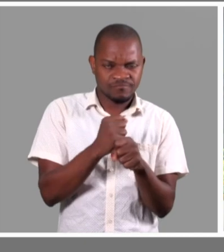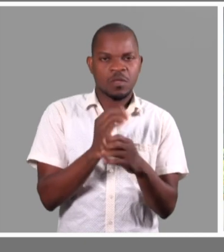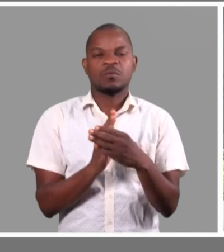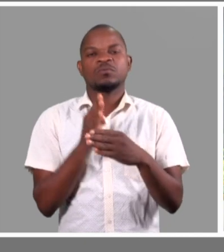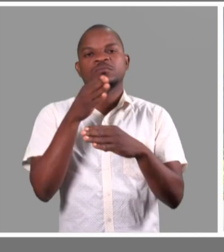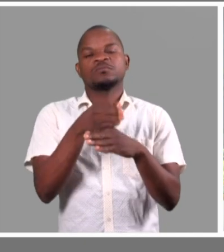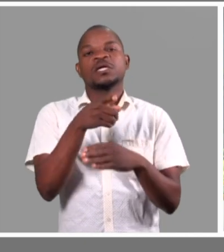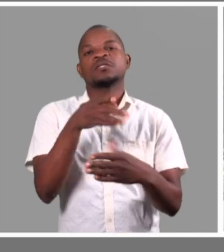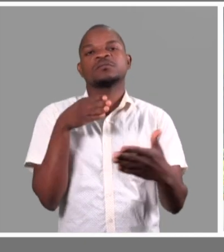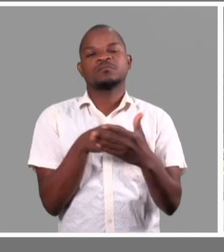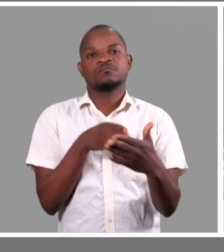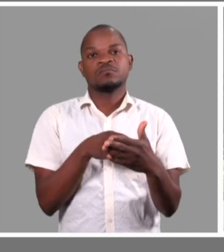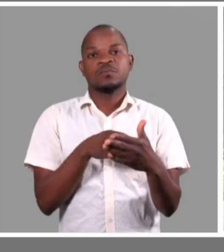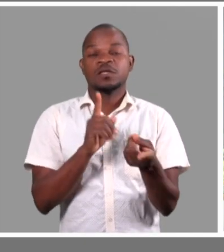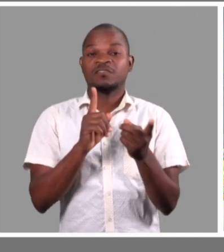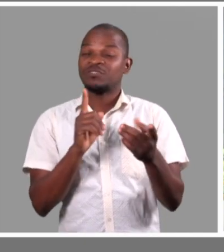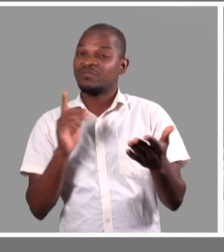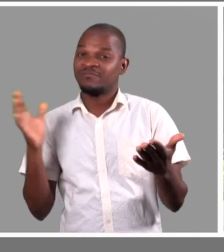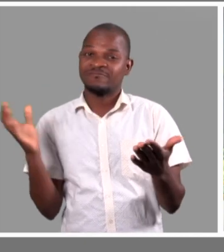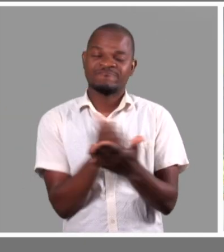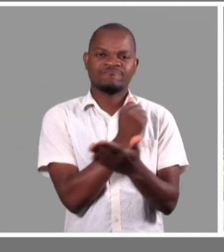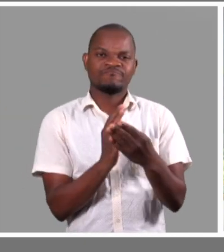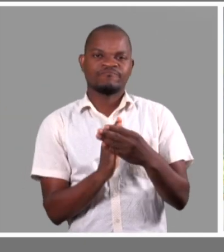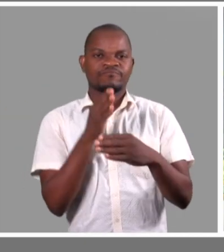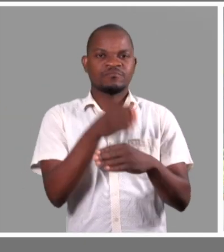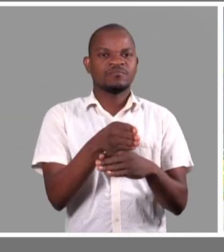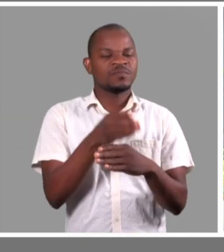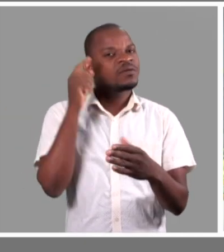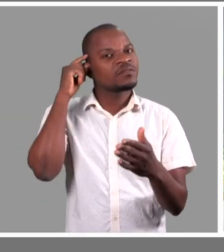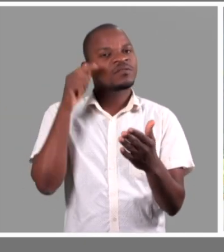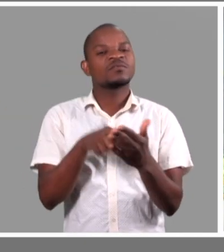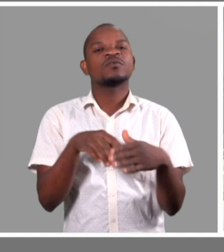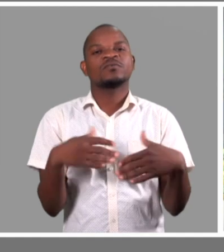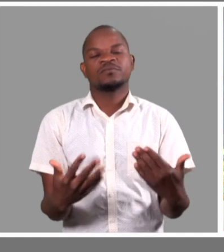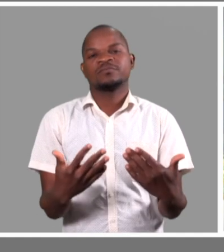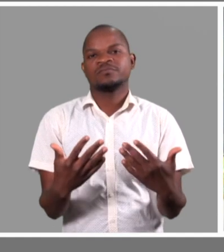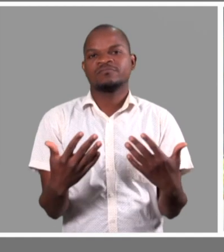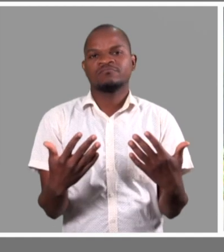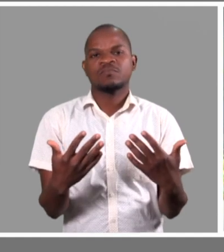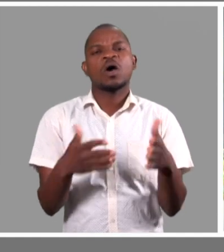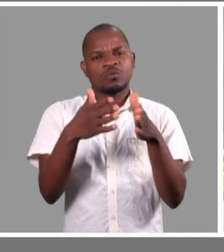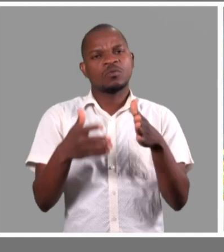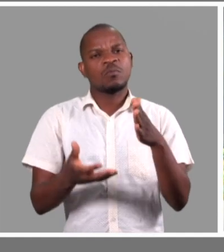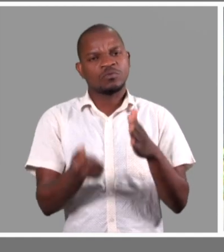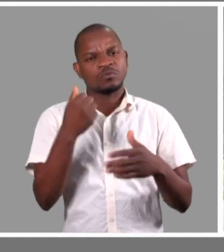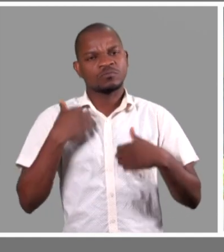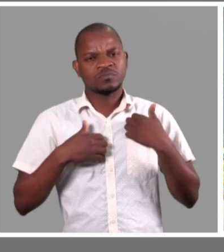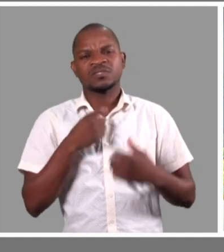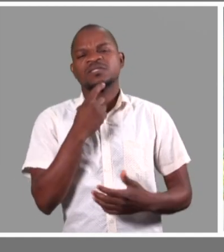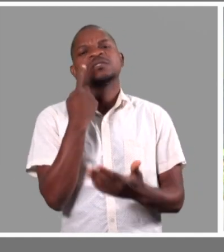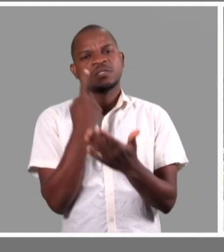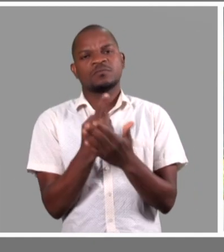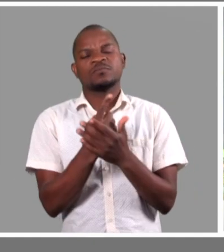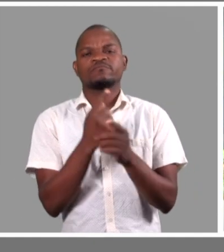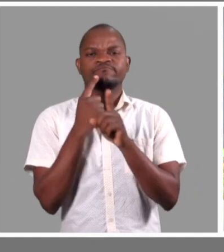ultrapassar, se nós conseguirmos vencer, esta barreira, acredito que muitas raparigas, poderão se interessar, e perceber que